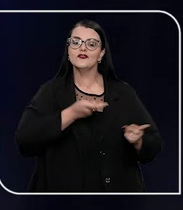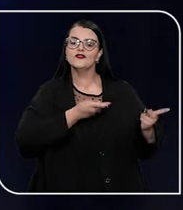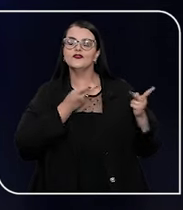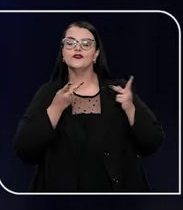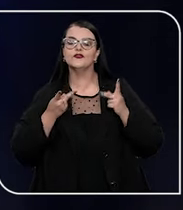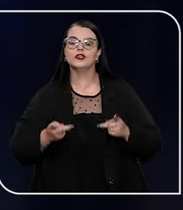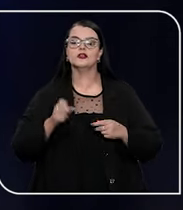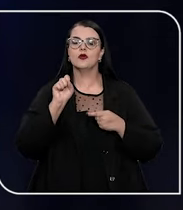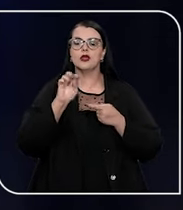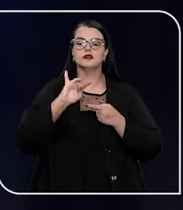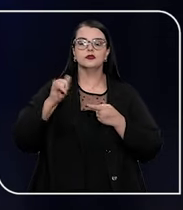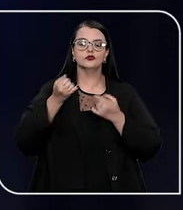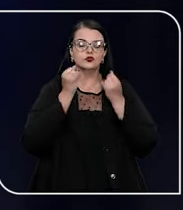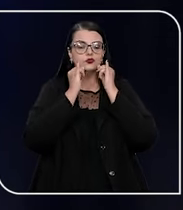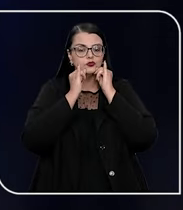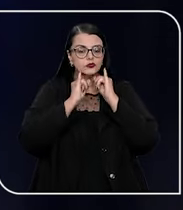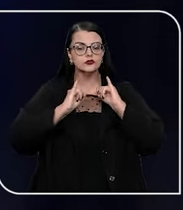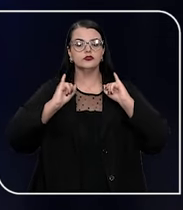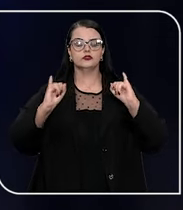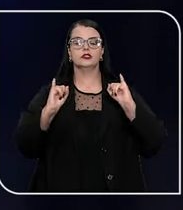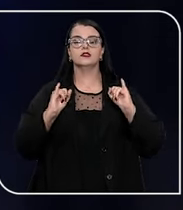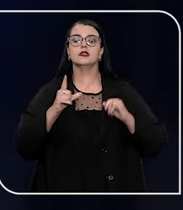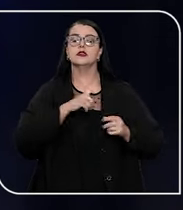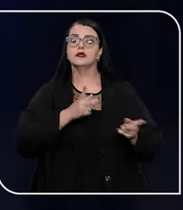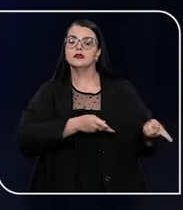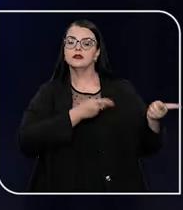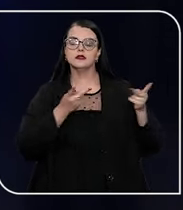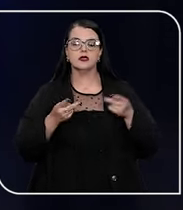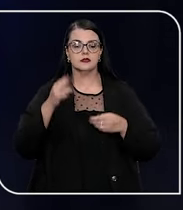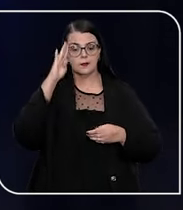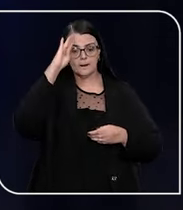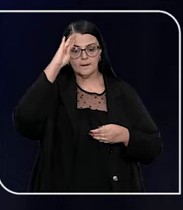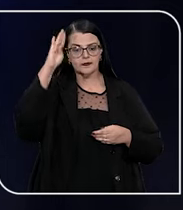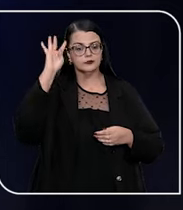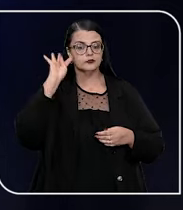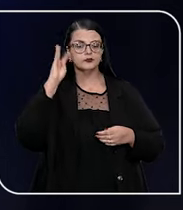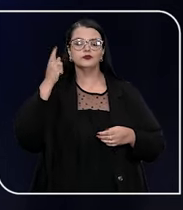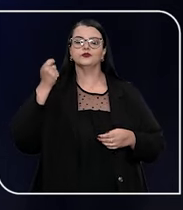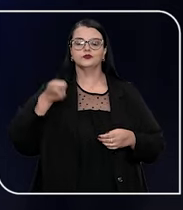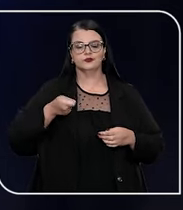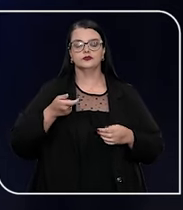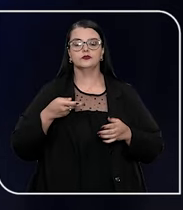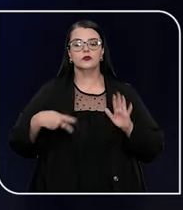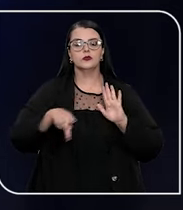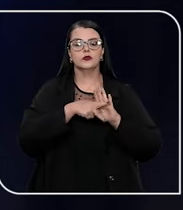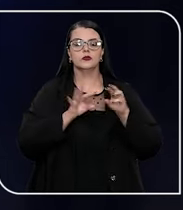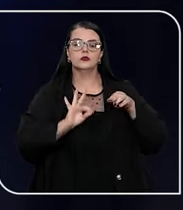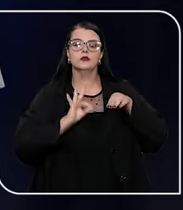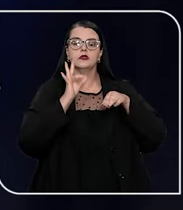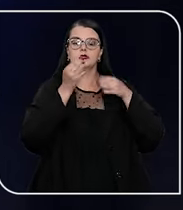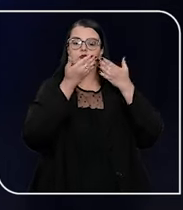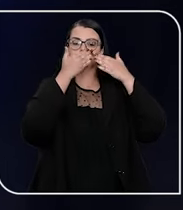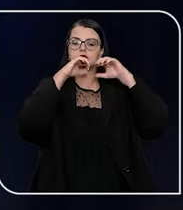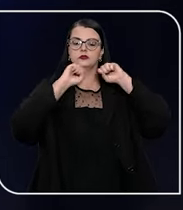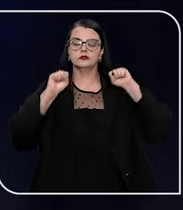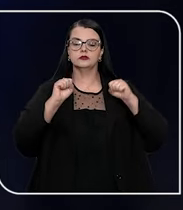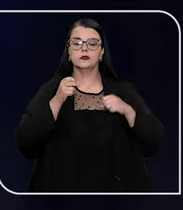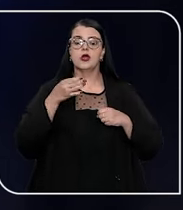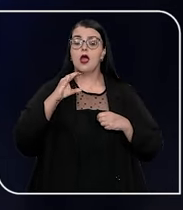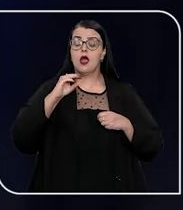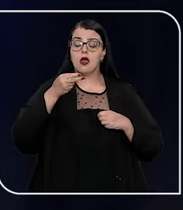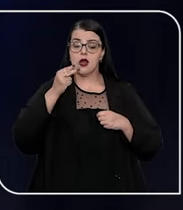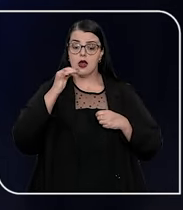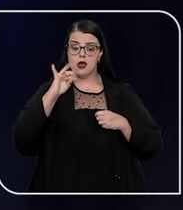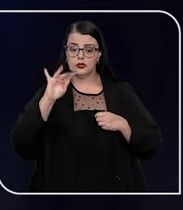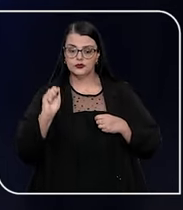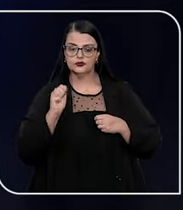Olá seja muito bem-vindo ao STJ notícias aqui trazemos as principais decisões dos ministros da corte meu nome